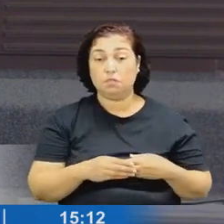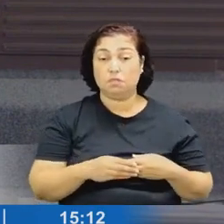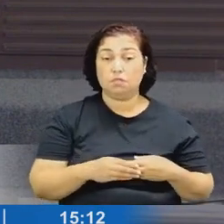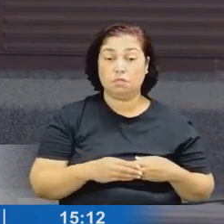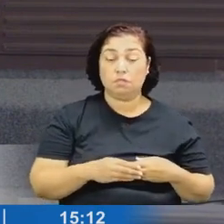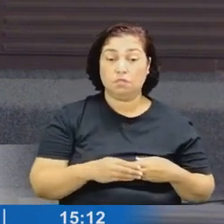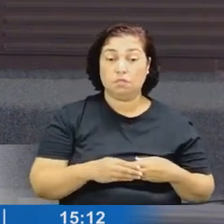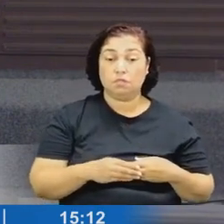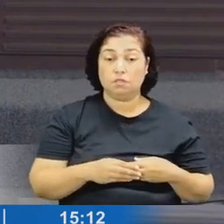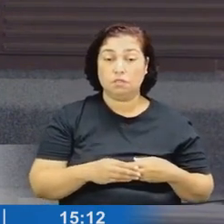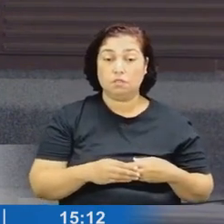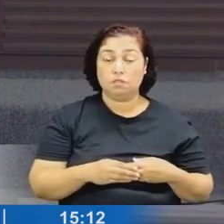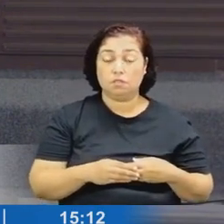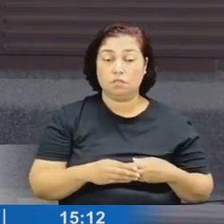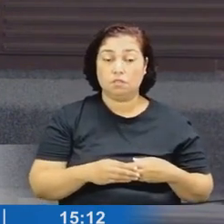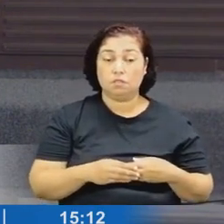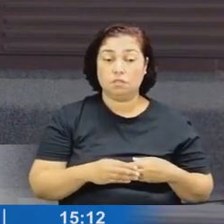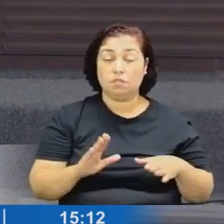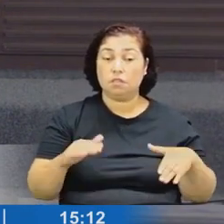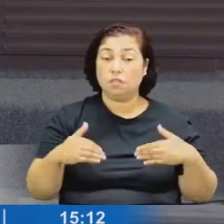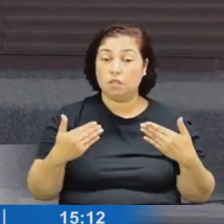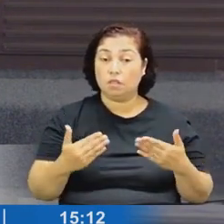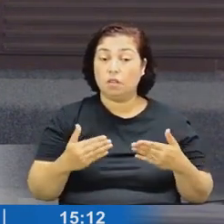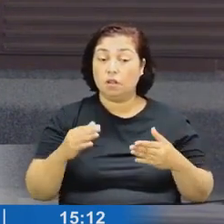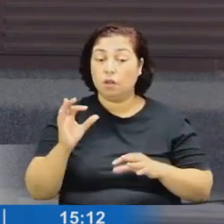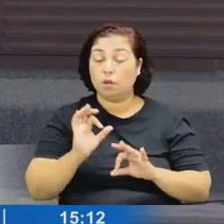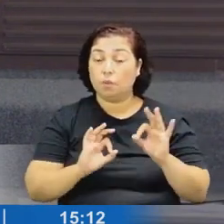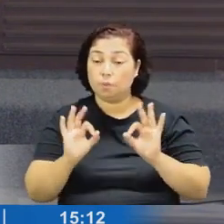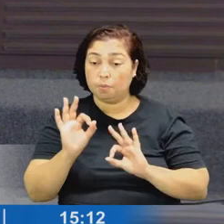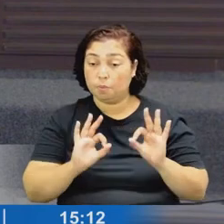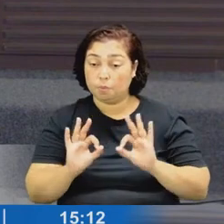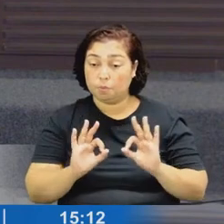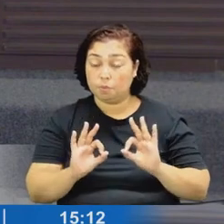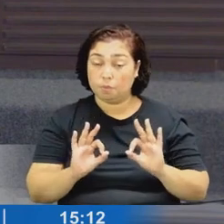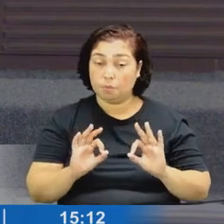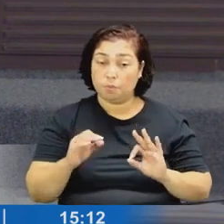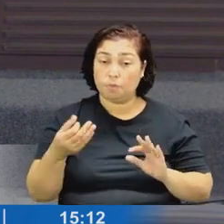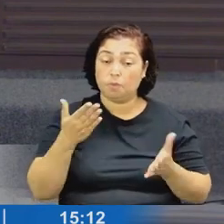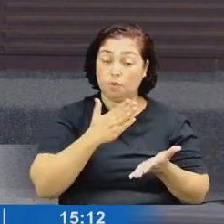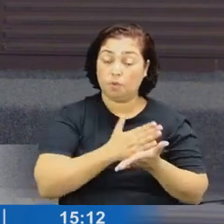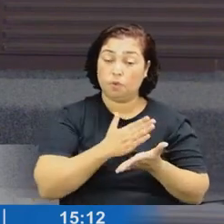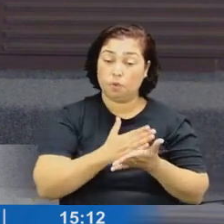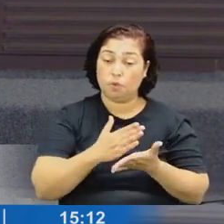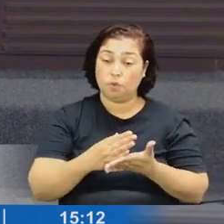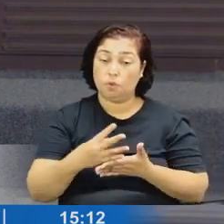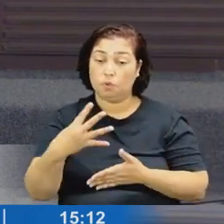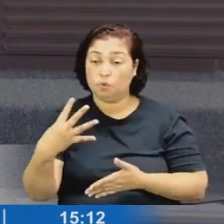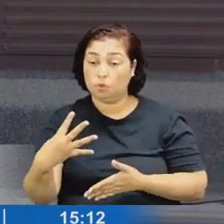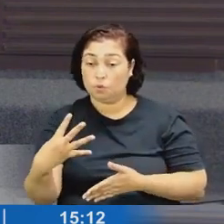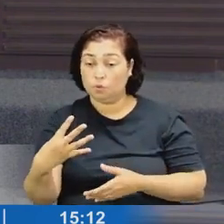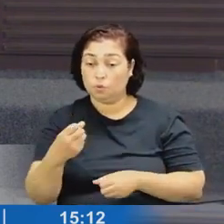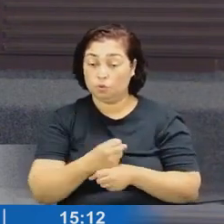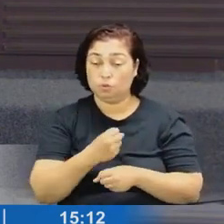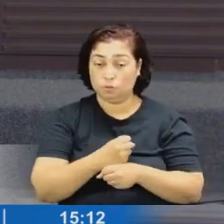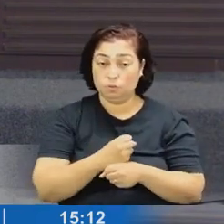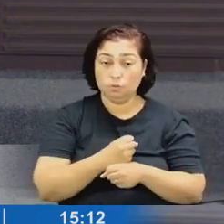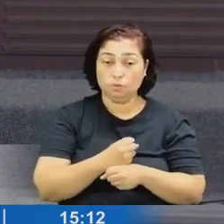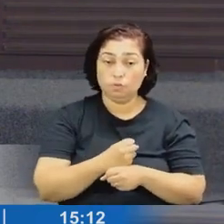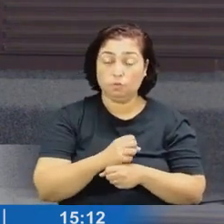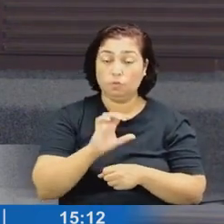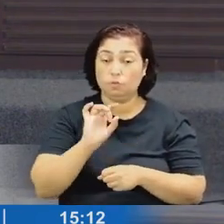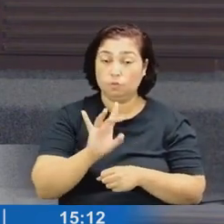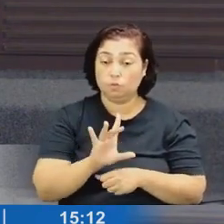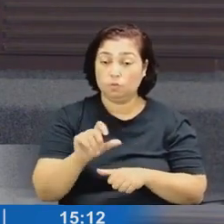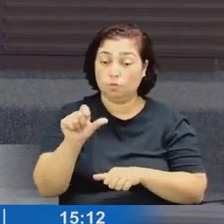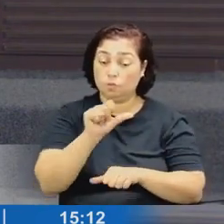trimestral sei Mestral quando eu pego às vezes um planejamento robusto a gente corta os quatro anos de uma vez só e depois vai só